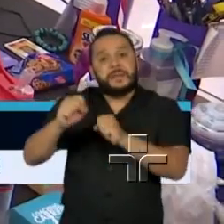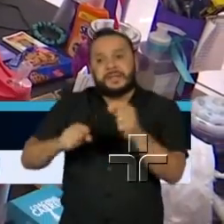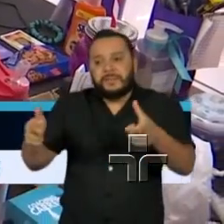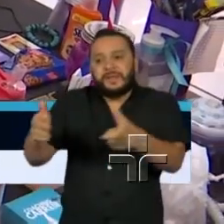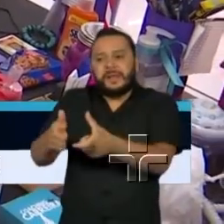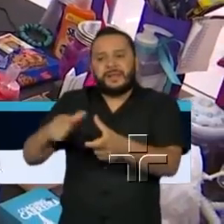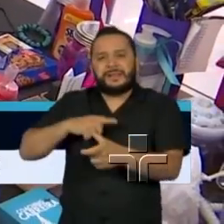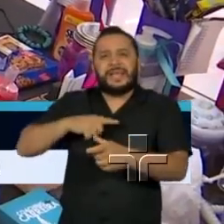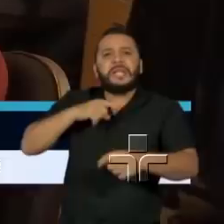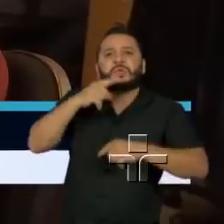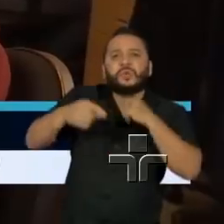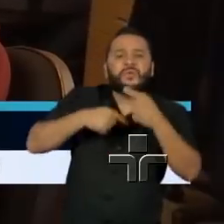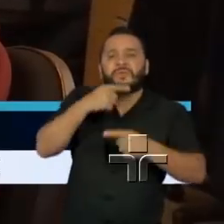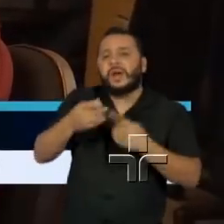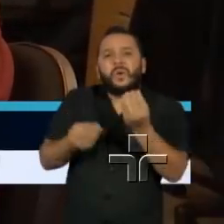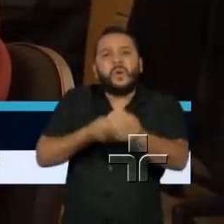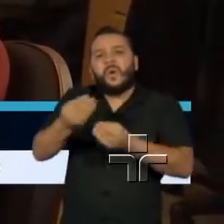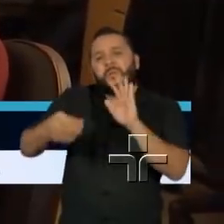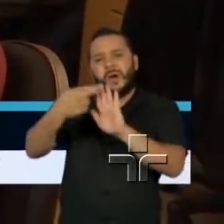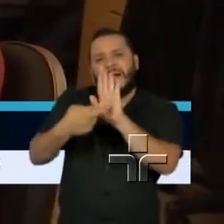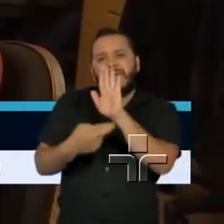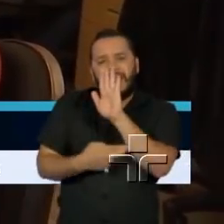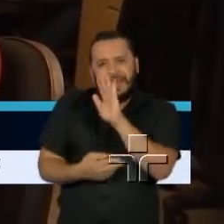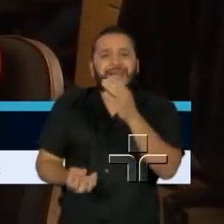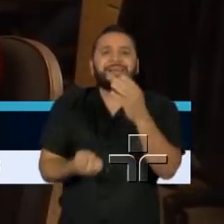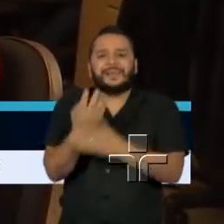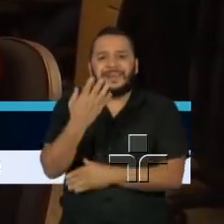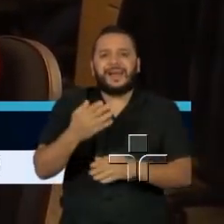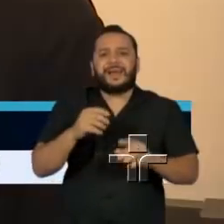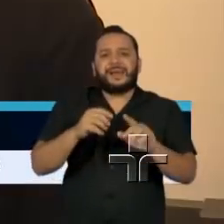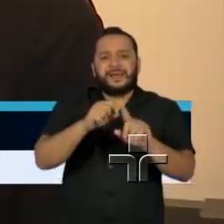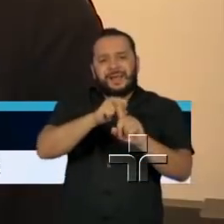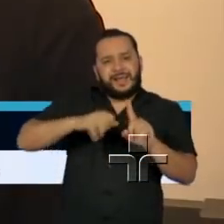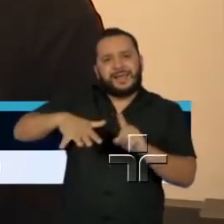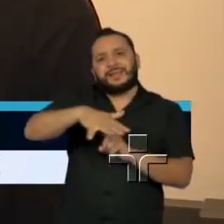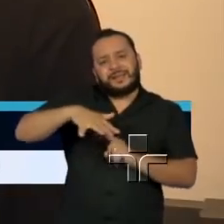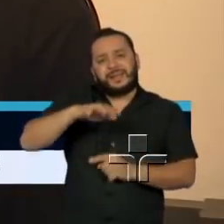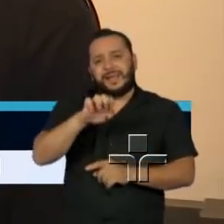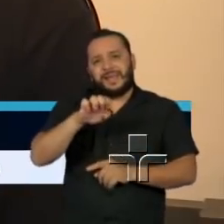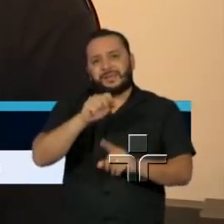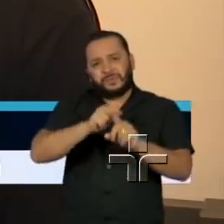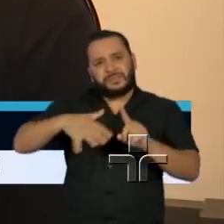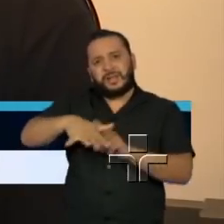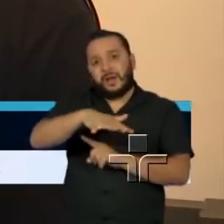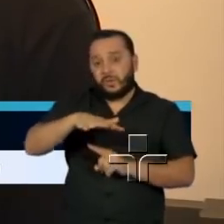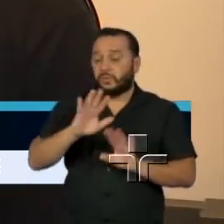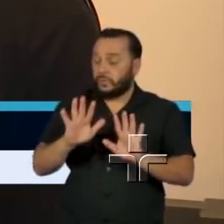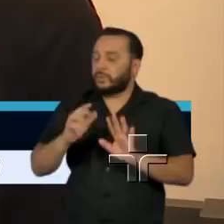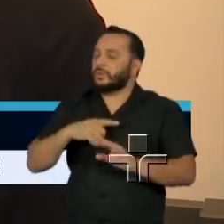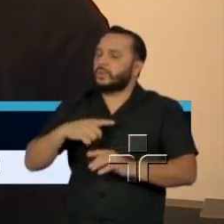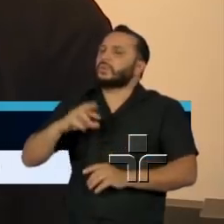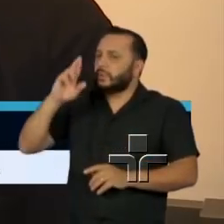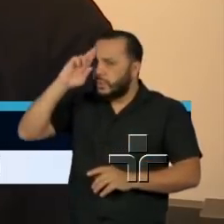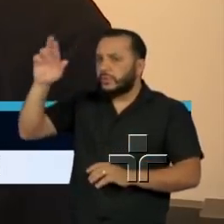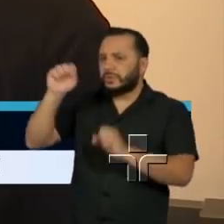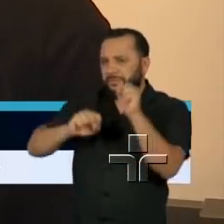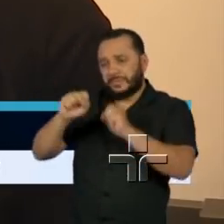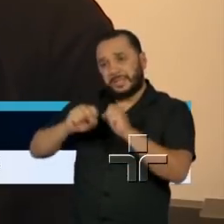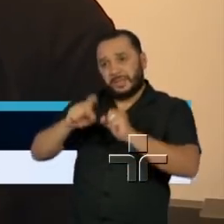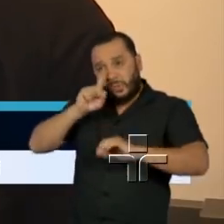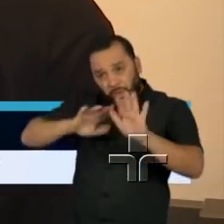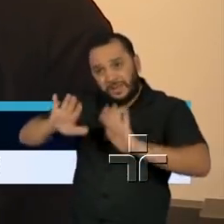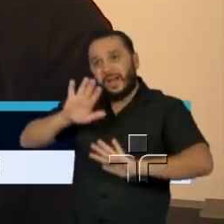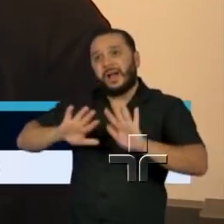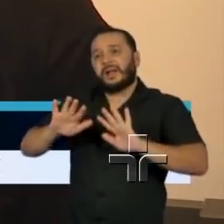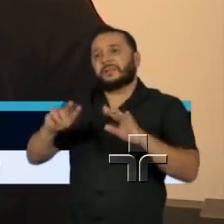acumulam dúvidas sobre as regras de implementação do e-Social. O empresário tem que ter muito cuidado e tem que ter pessoas por trás